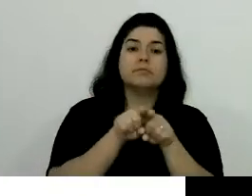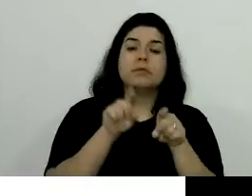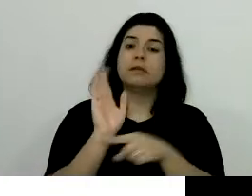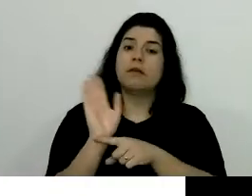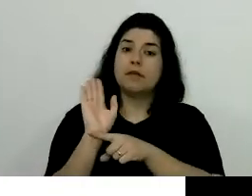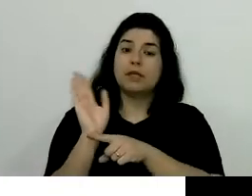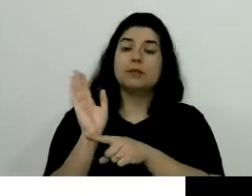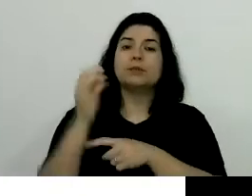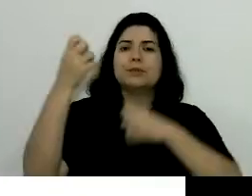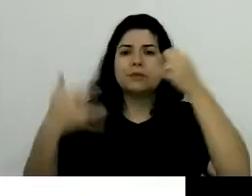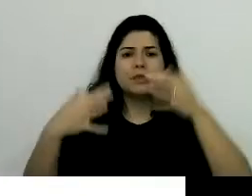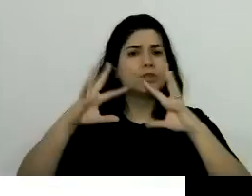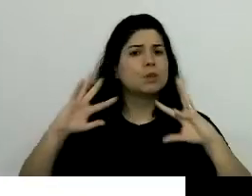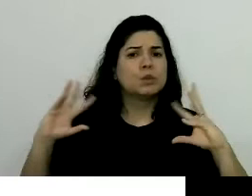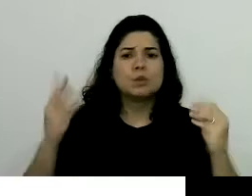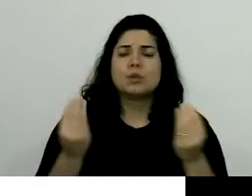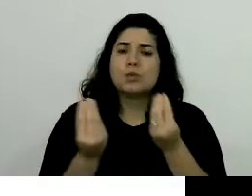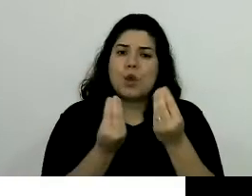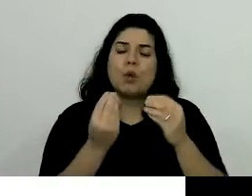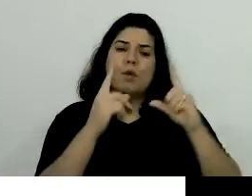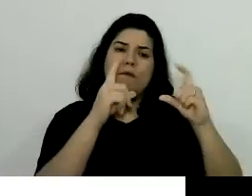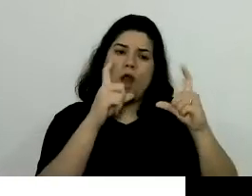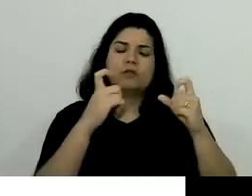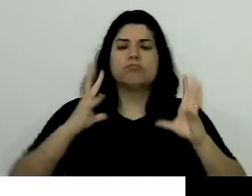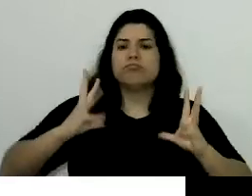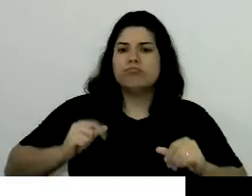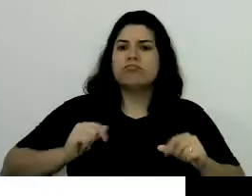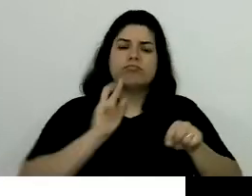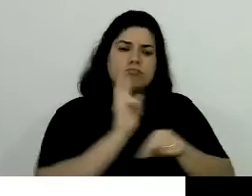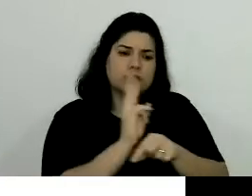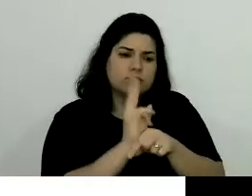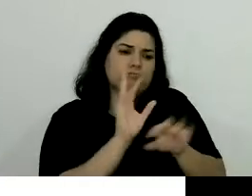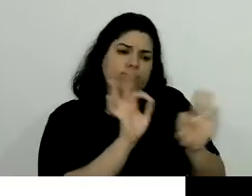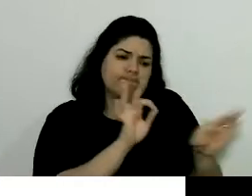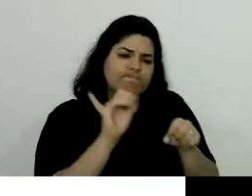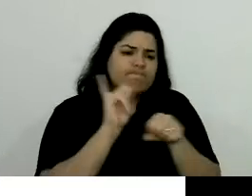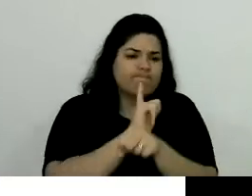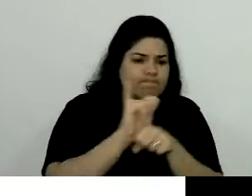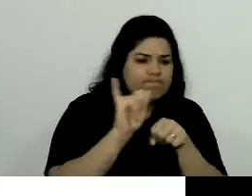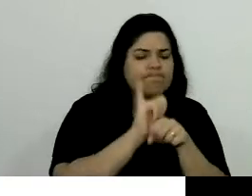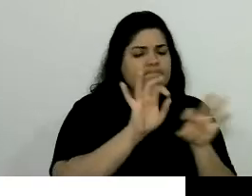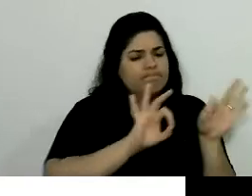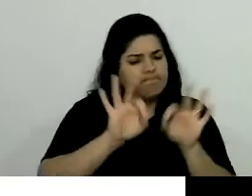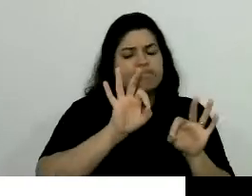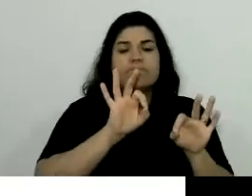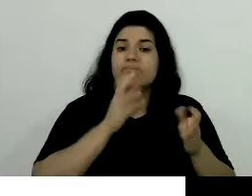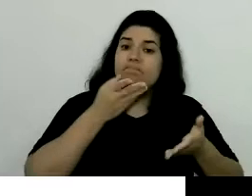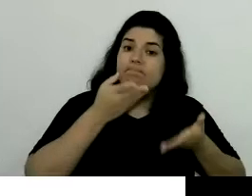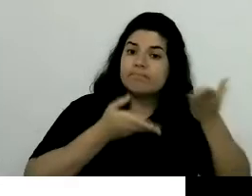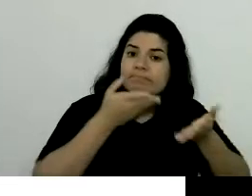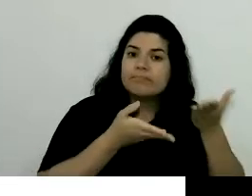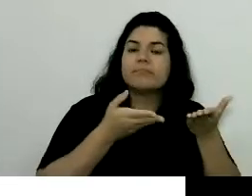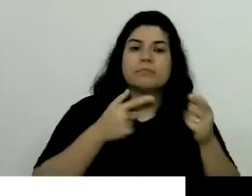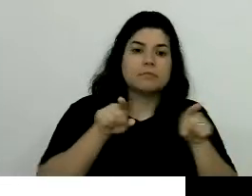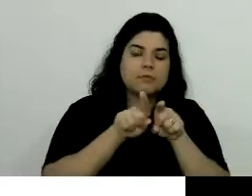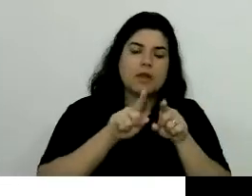de tratamento, de conservação, higienização, o tratamento todo de restauração desses álbuns,